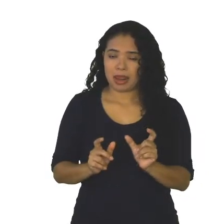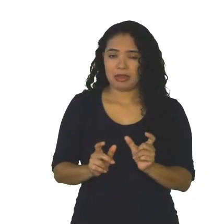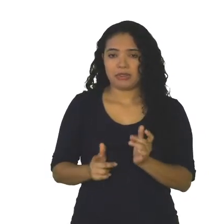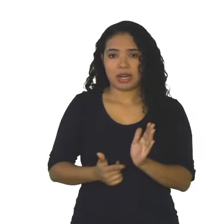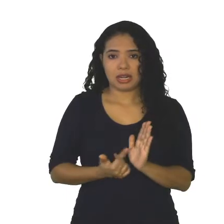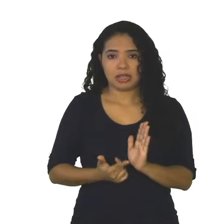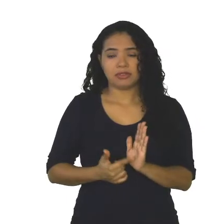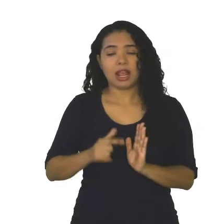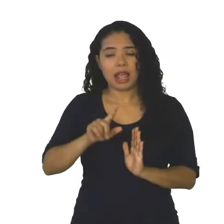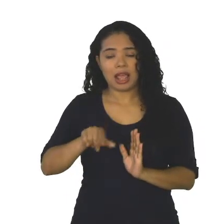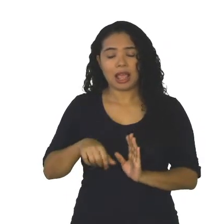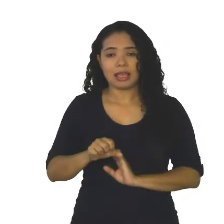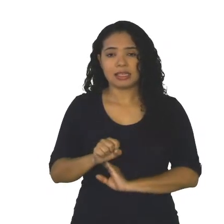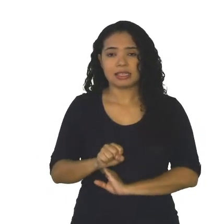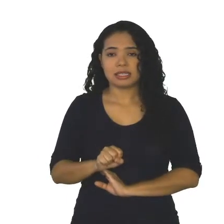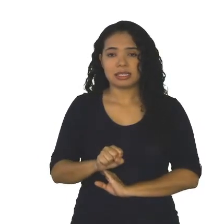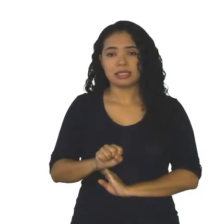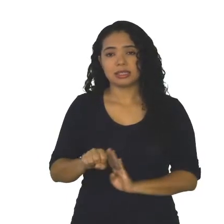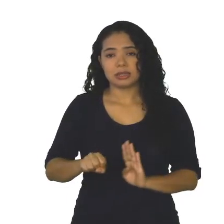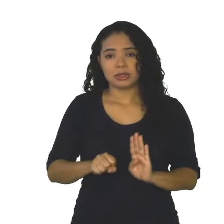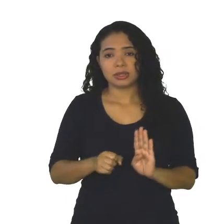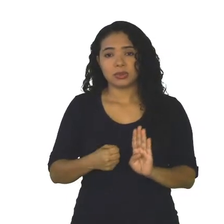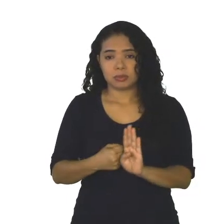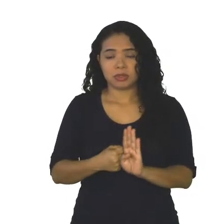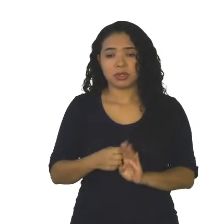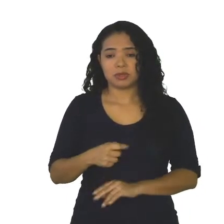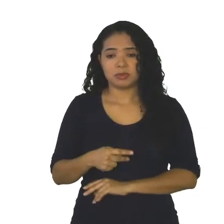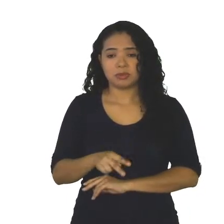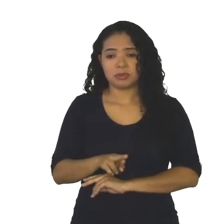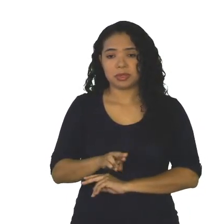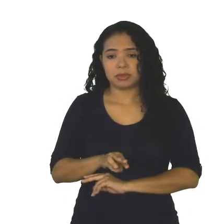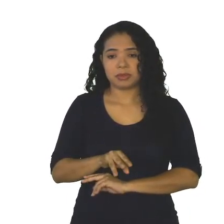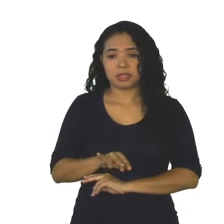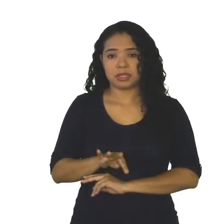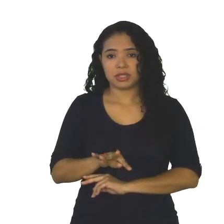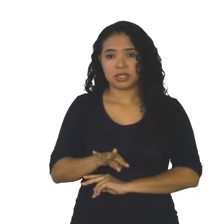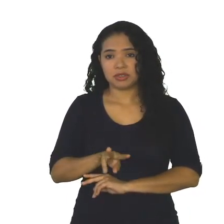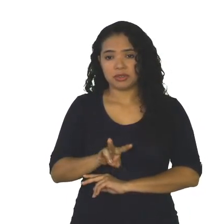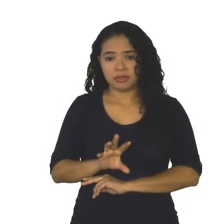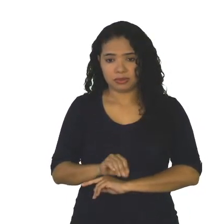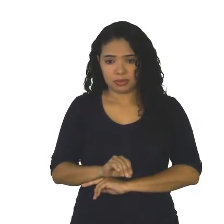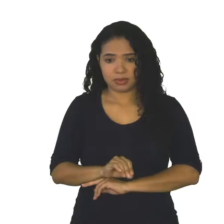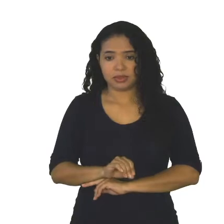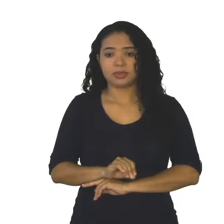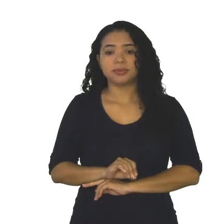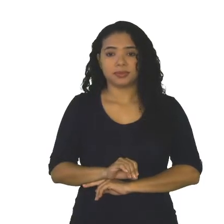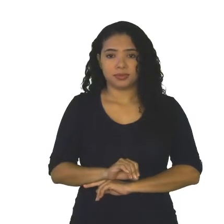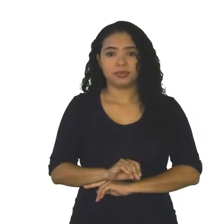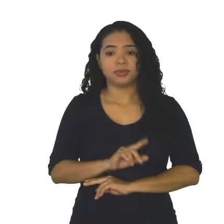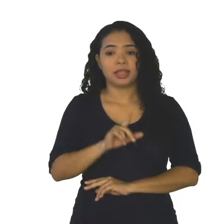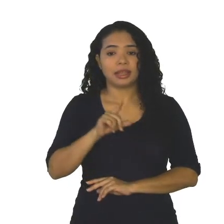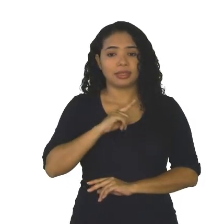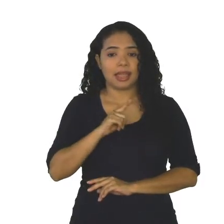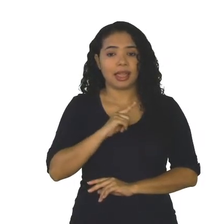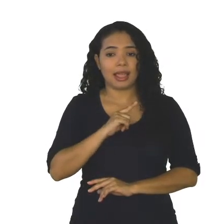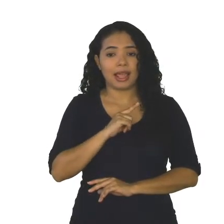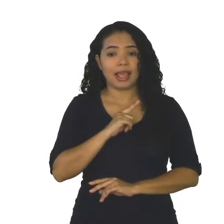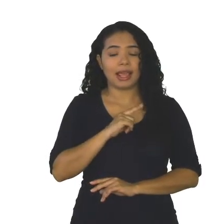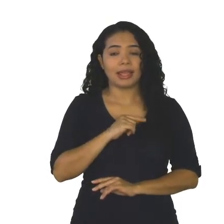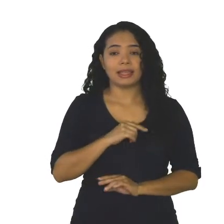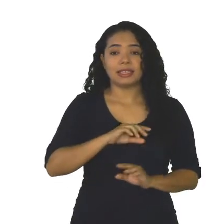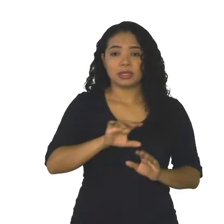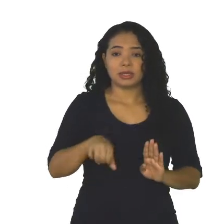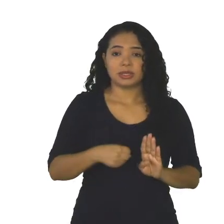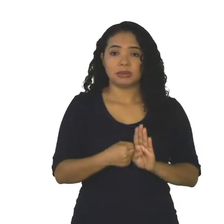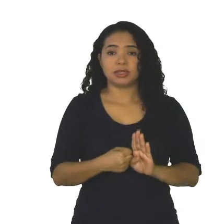um substantivo primitivo. Aí, do substantivo primitivo, surge o substantivo